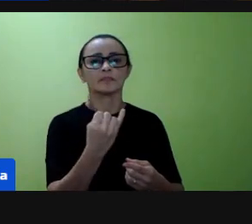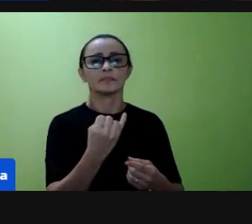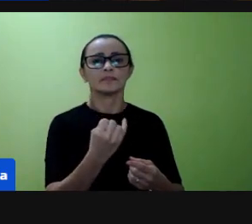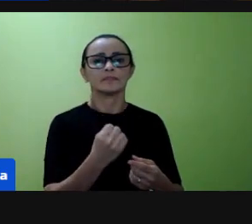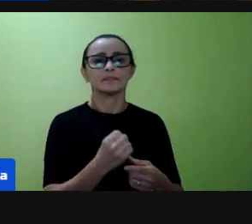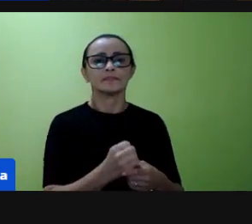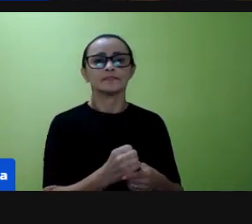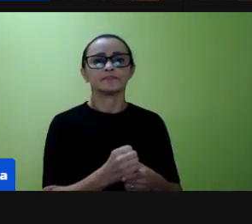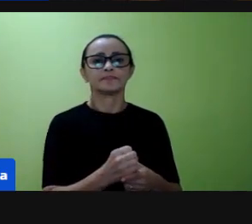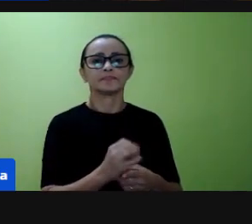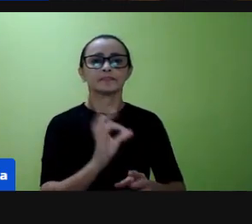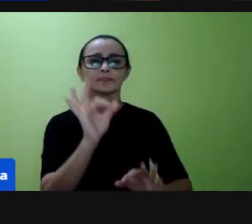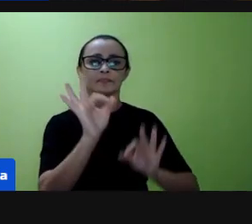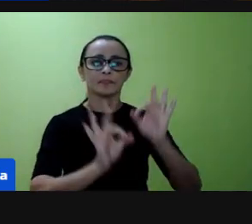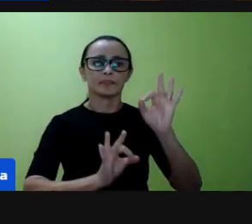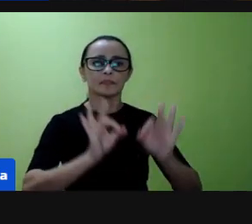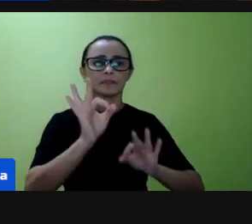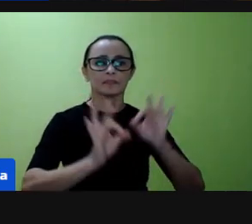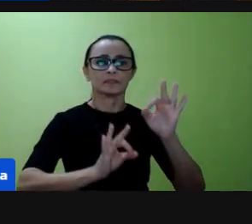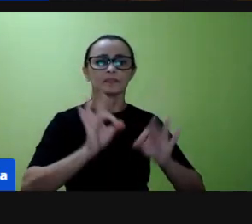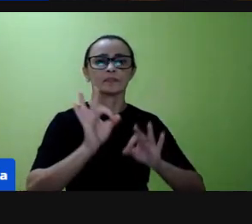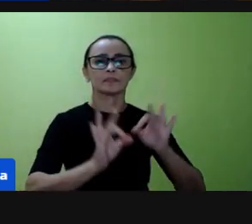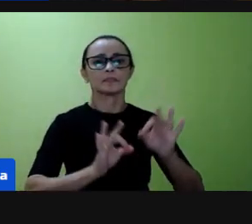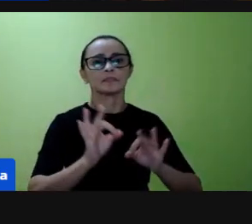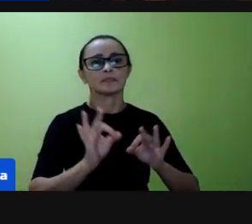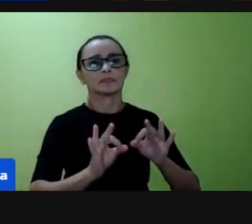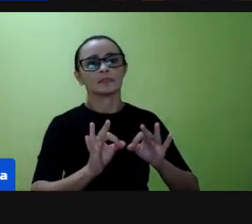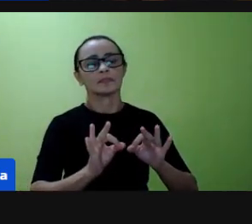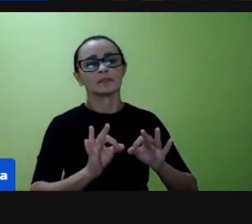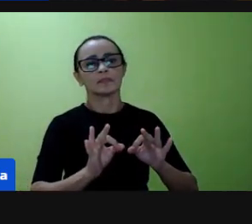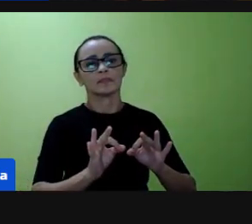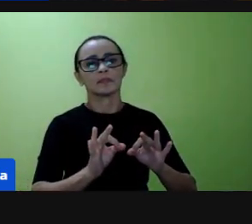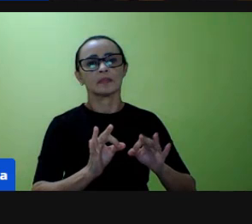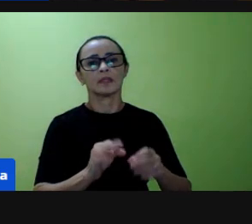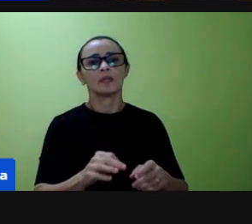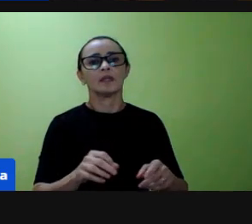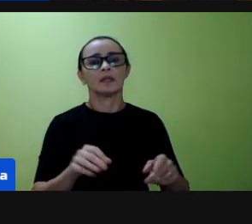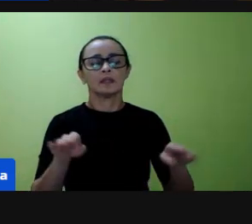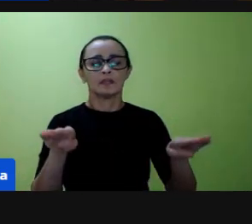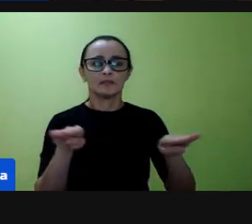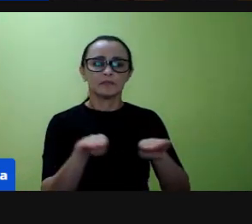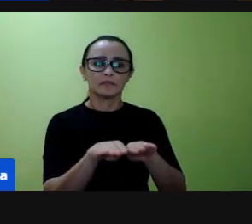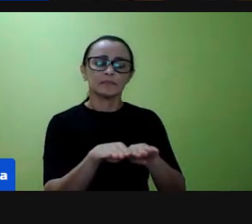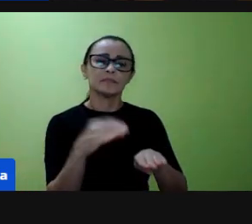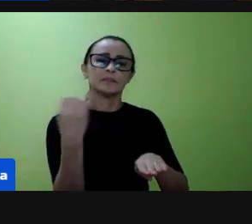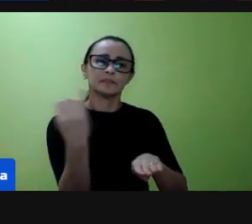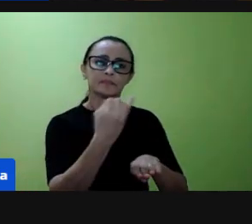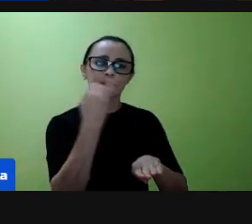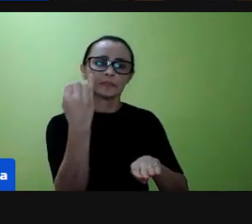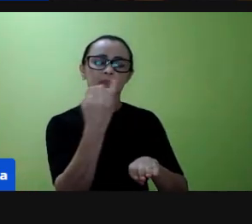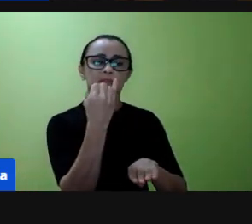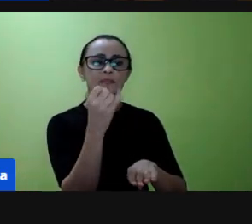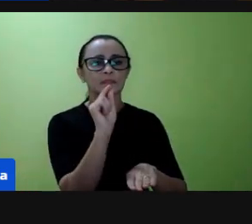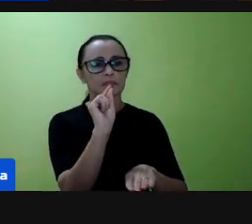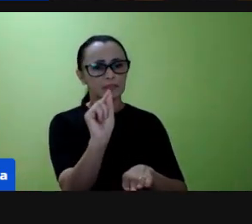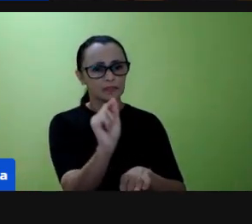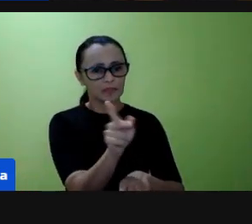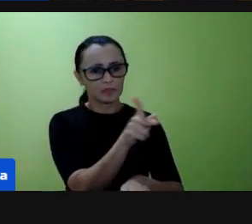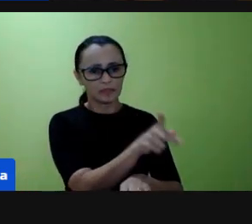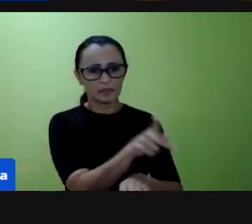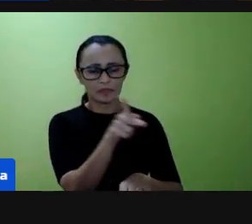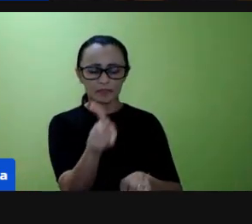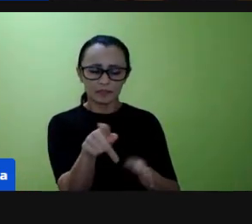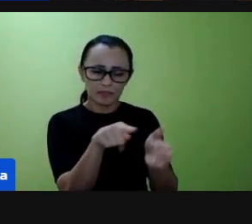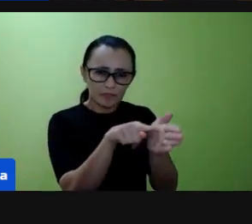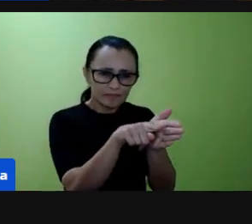de ter que realmente virar um professor pesquisador, né? E isso que você colocou é uma grande realidade